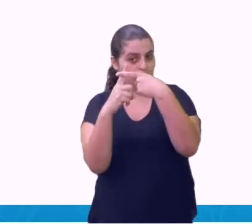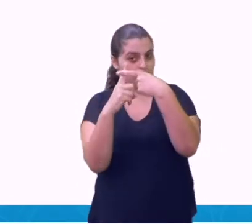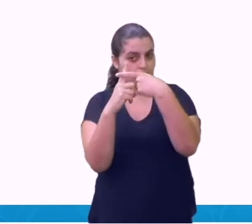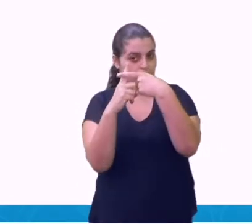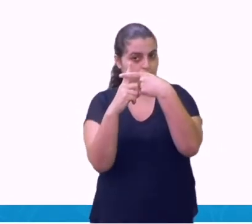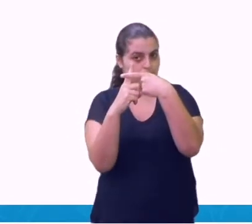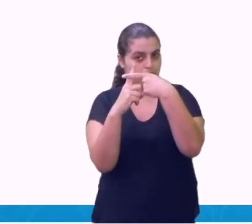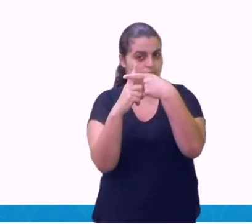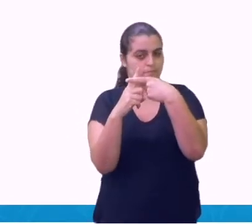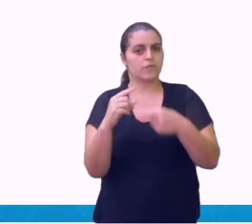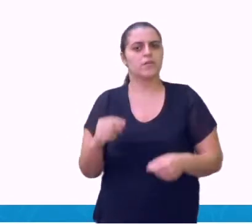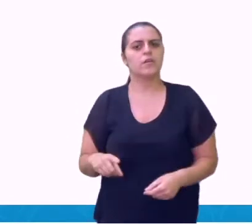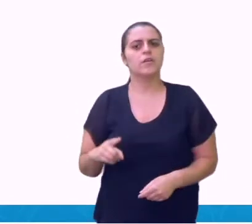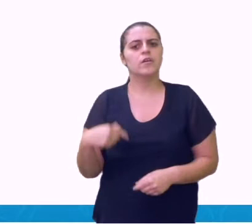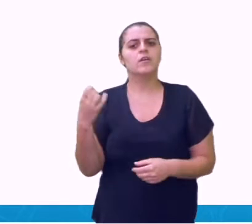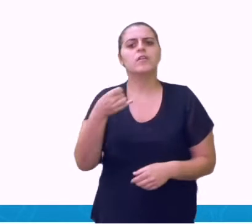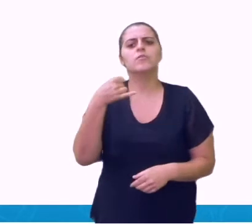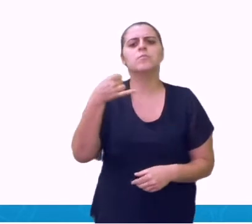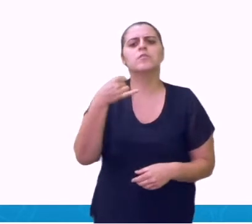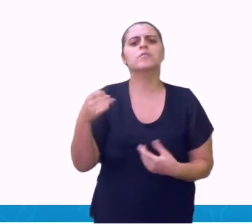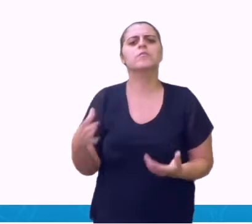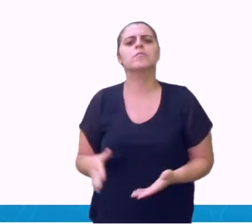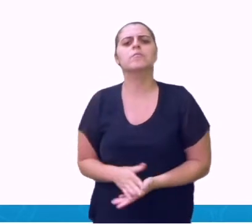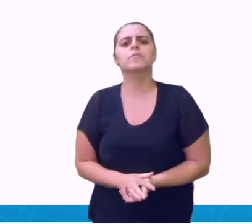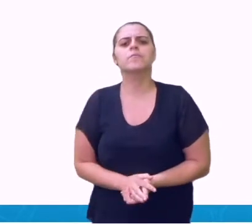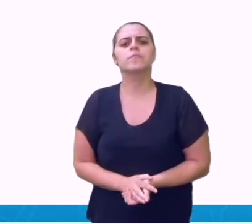adição. E na subtração?